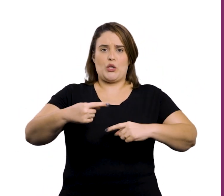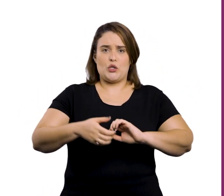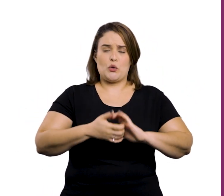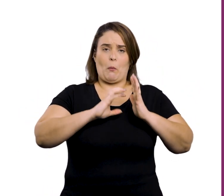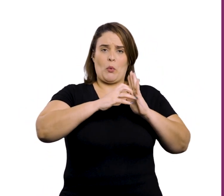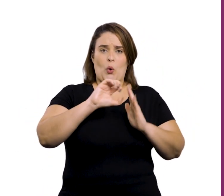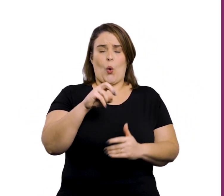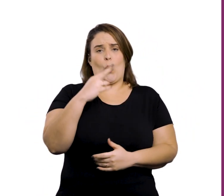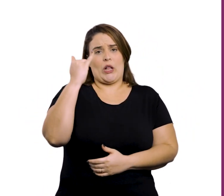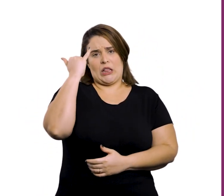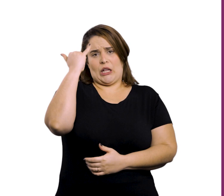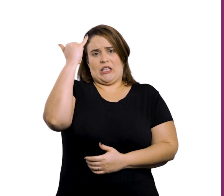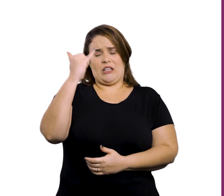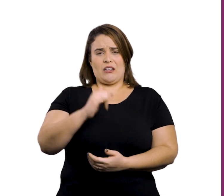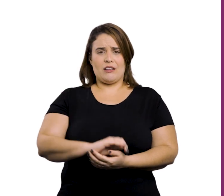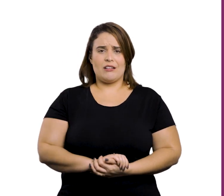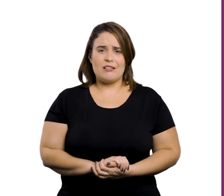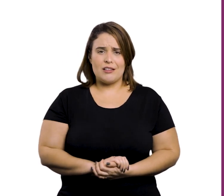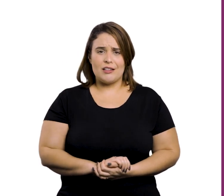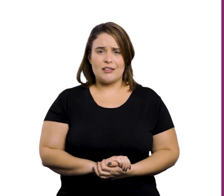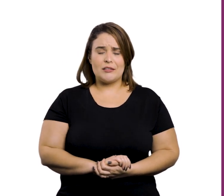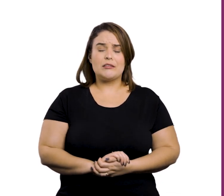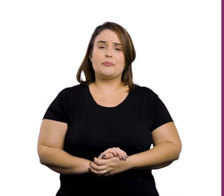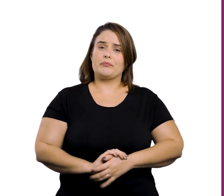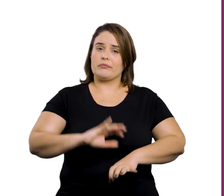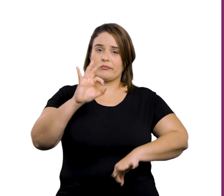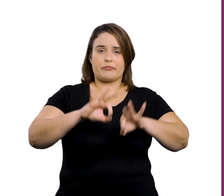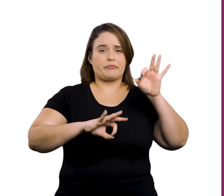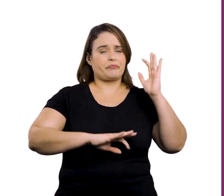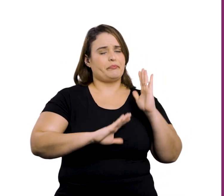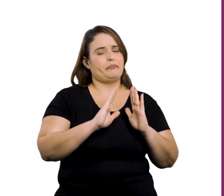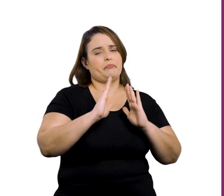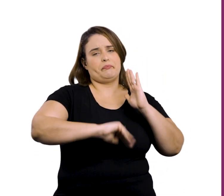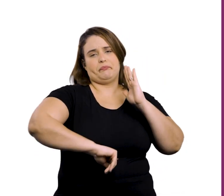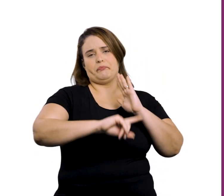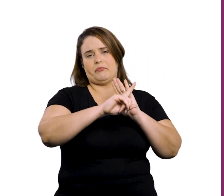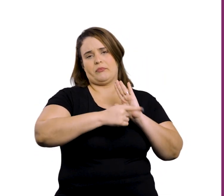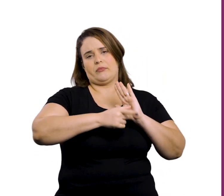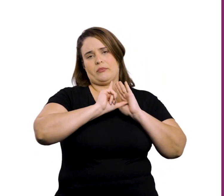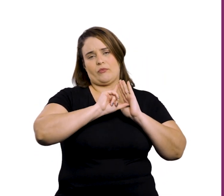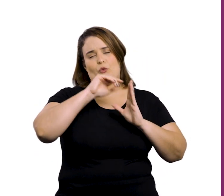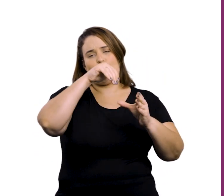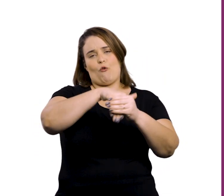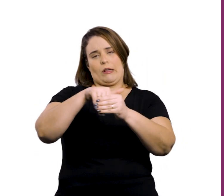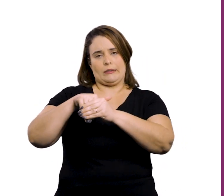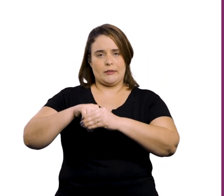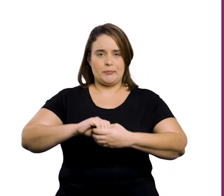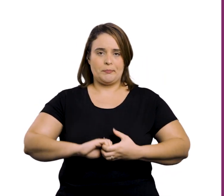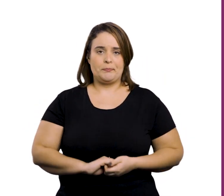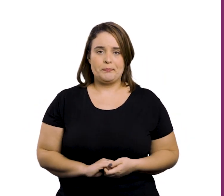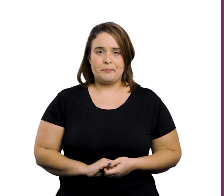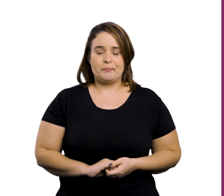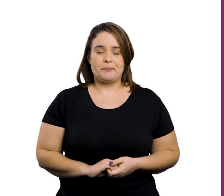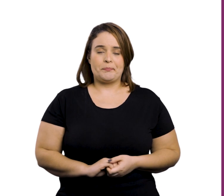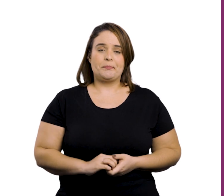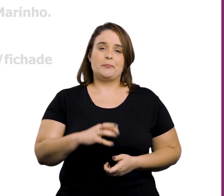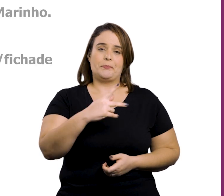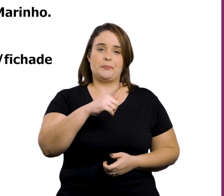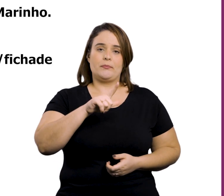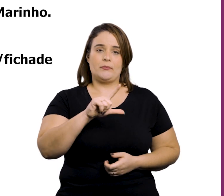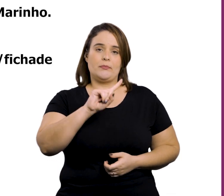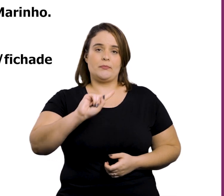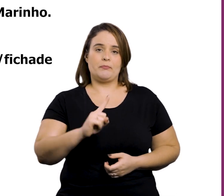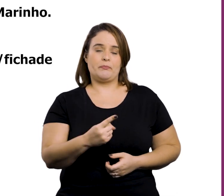político, partidário ou ideológico. O projeto foi retirado pelo autor antes de entrar em votação.